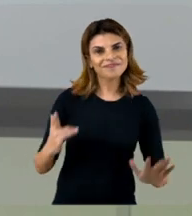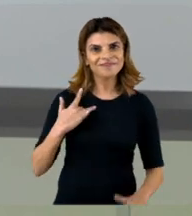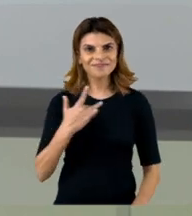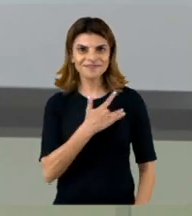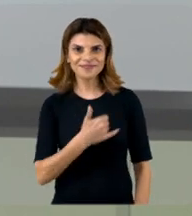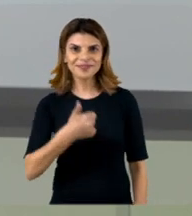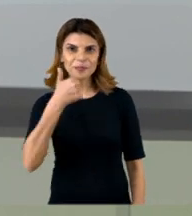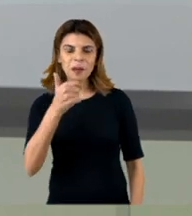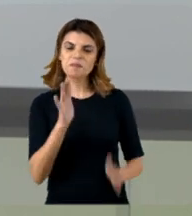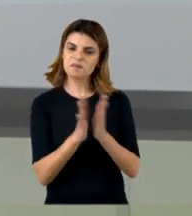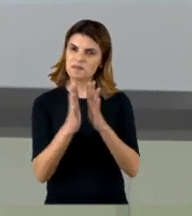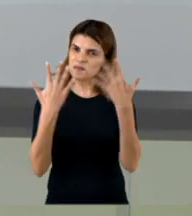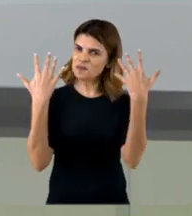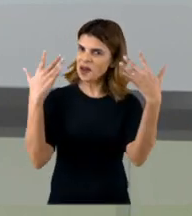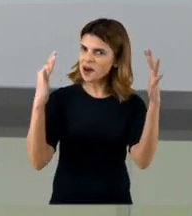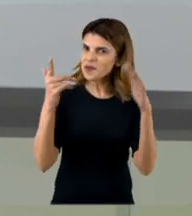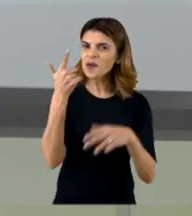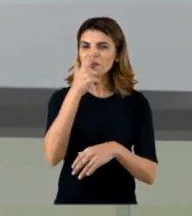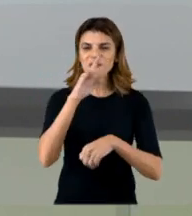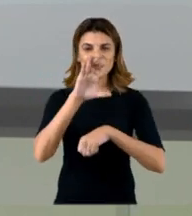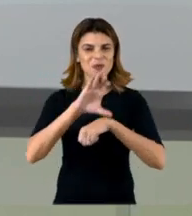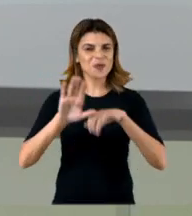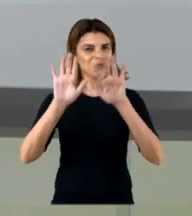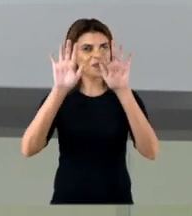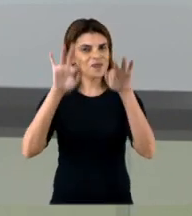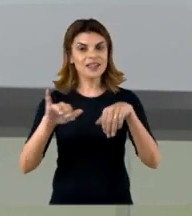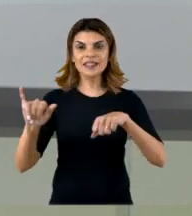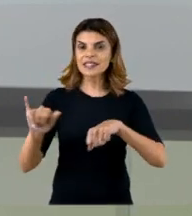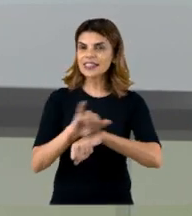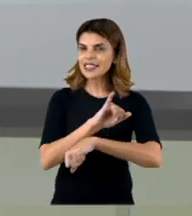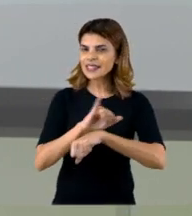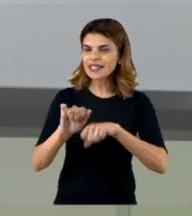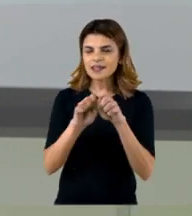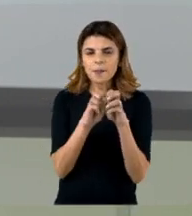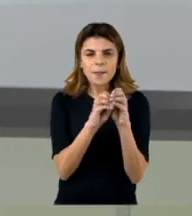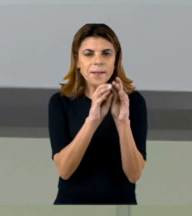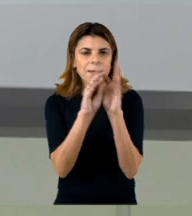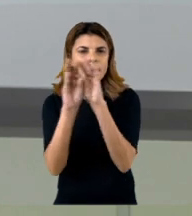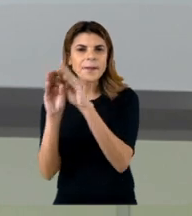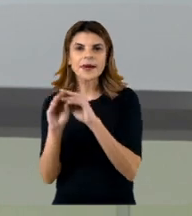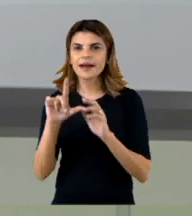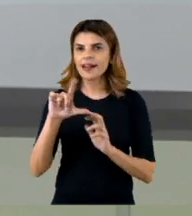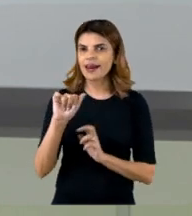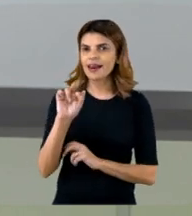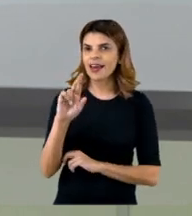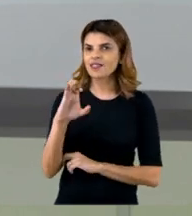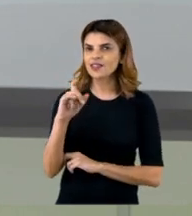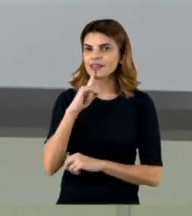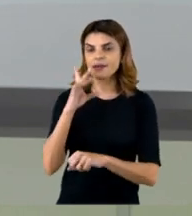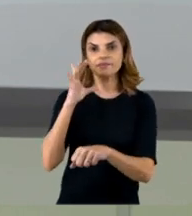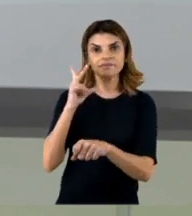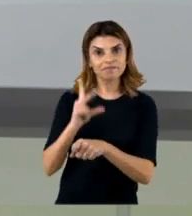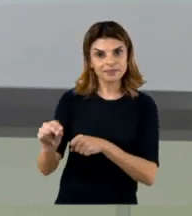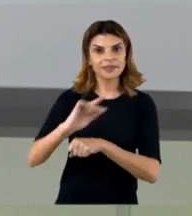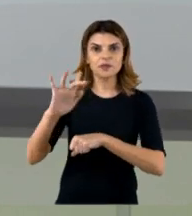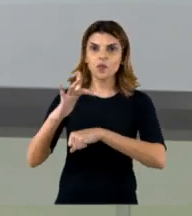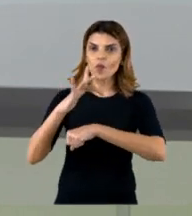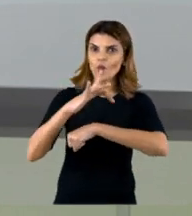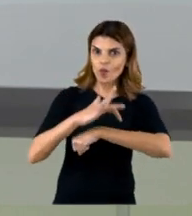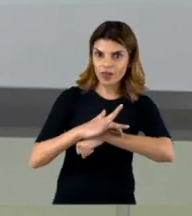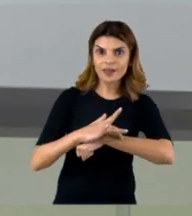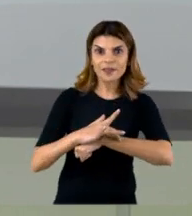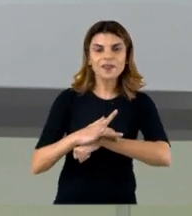Olá, tudo bem? Parabéns! Você chegou ao final do curso Estratégia de Disseminação de Larvicida para o Combate ao Mosquito